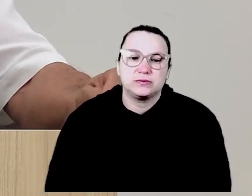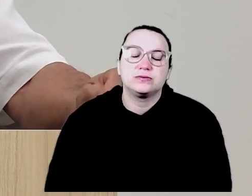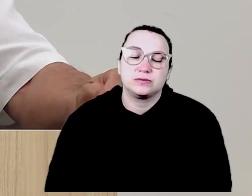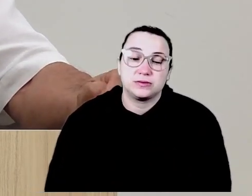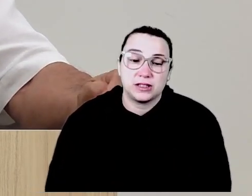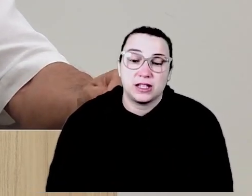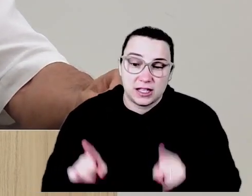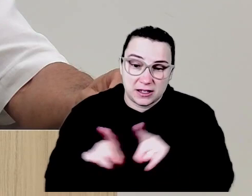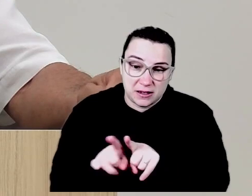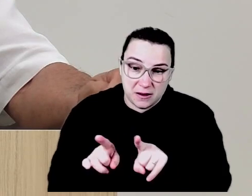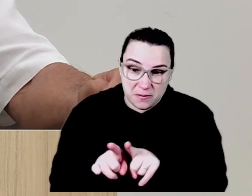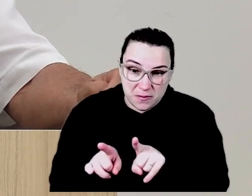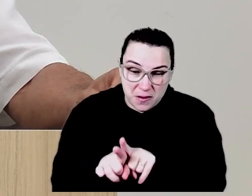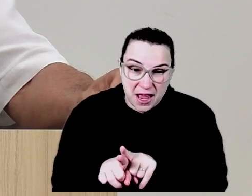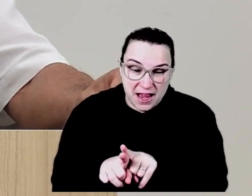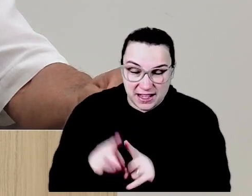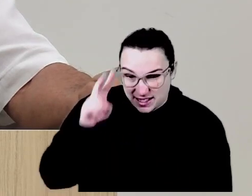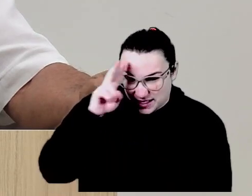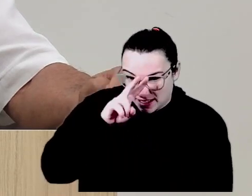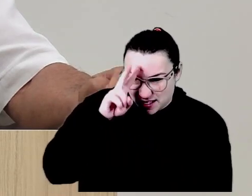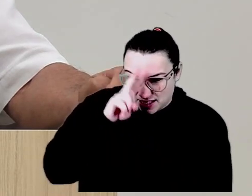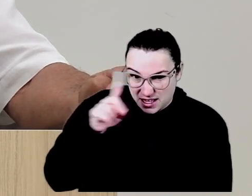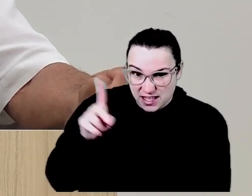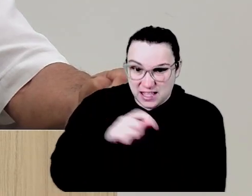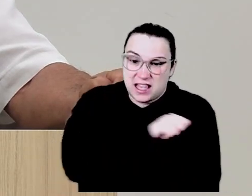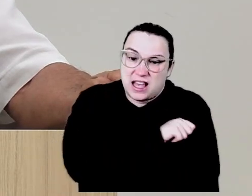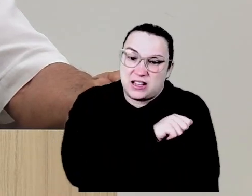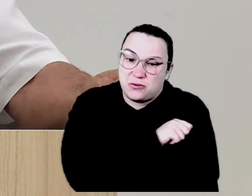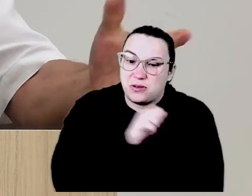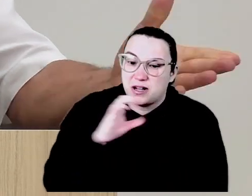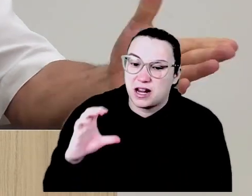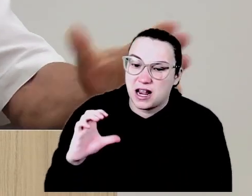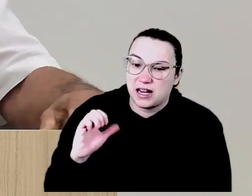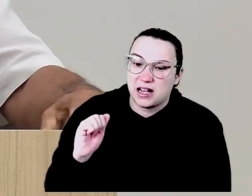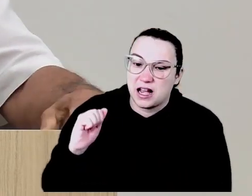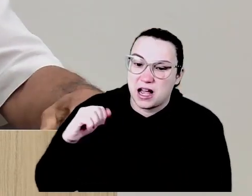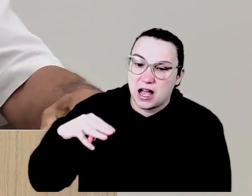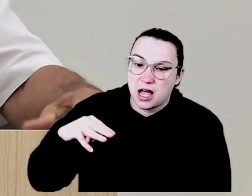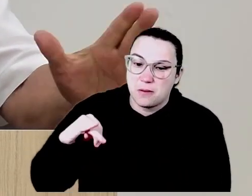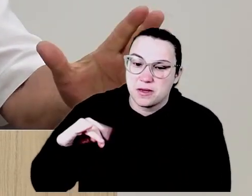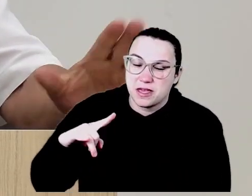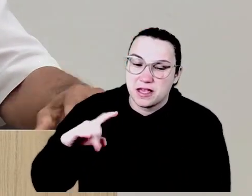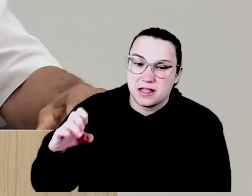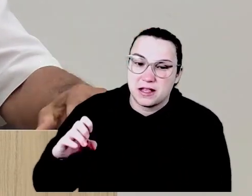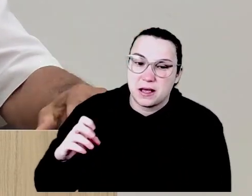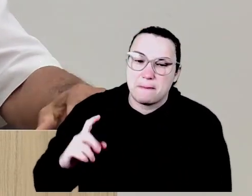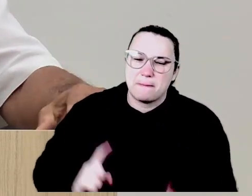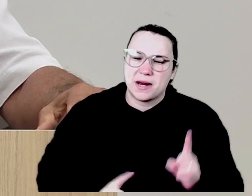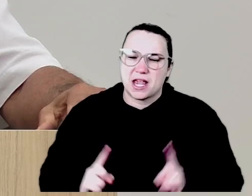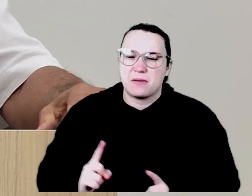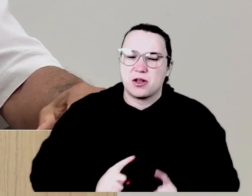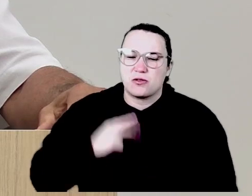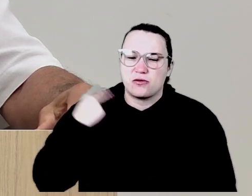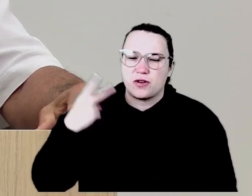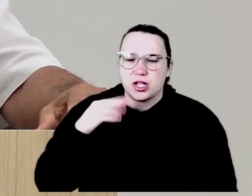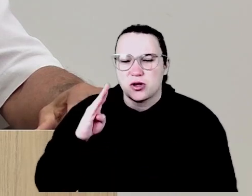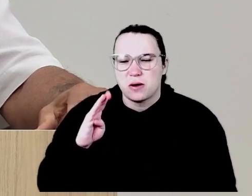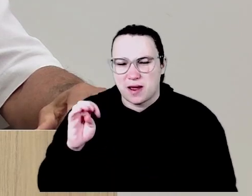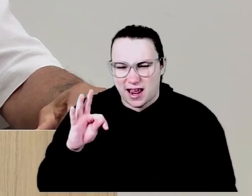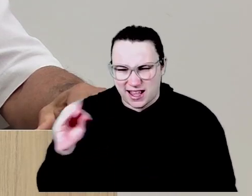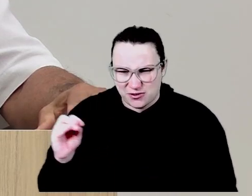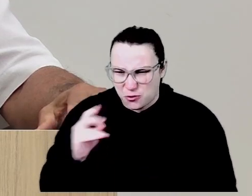lembram aqui que estiveram presentes aqui aluna Camille que é prima até do vereador Beto acho que tem um parentesco aí